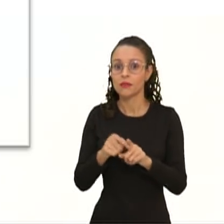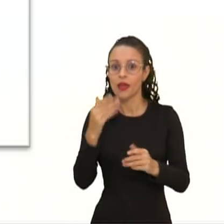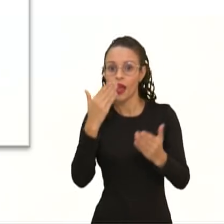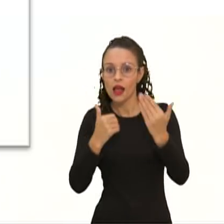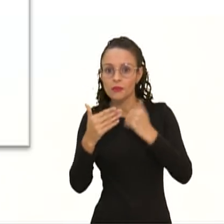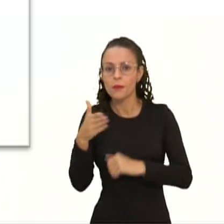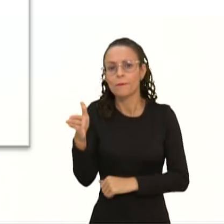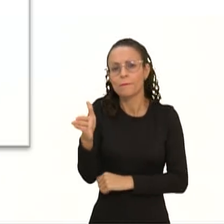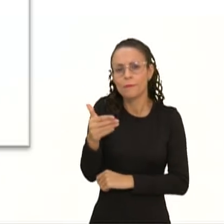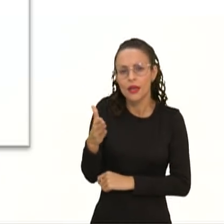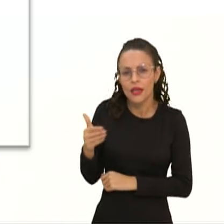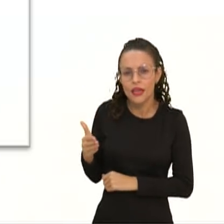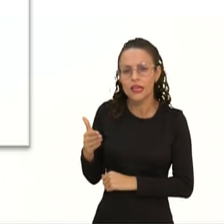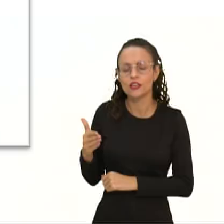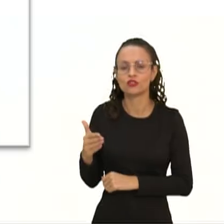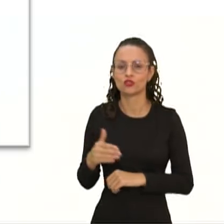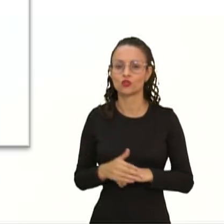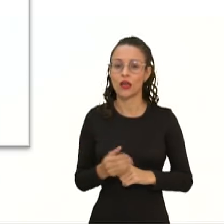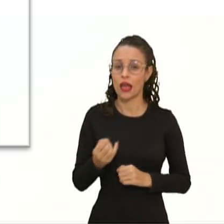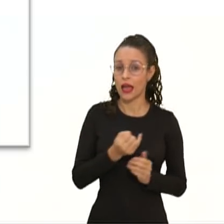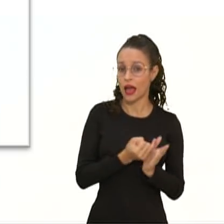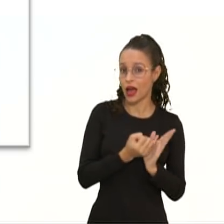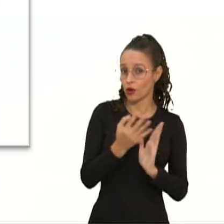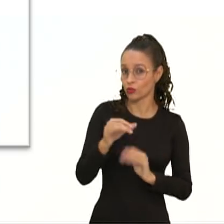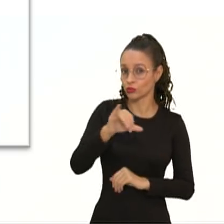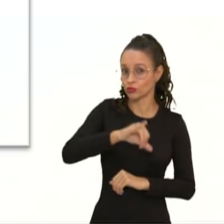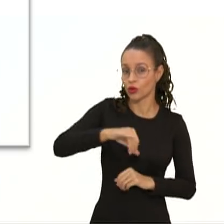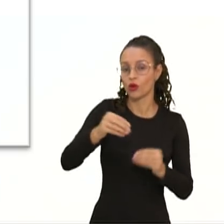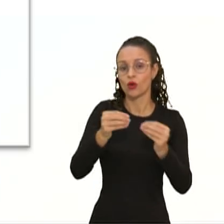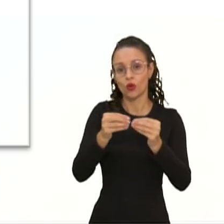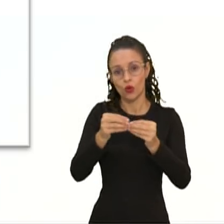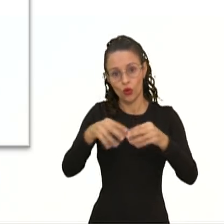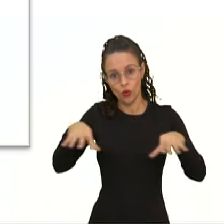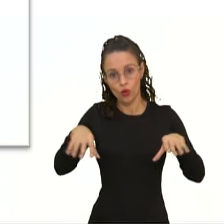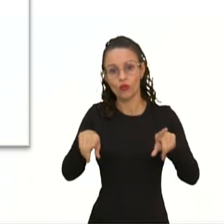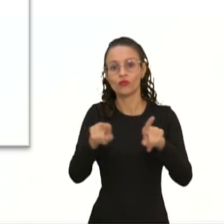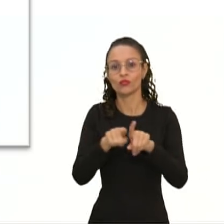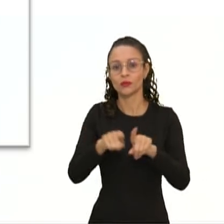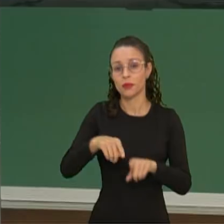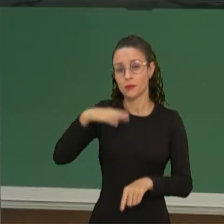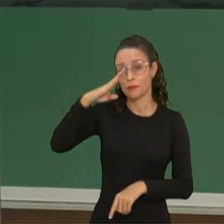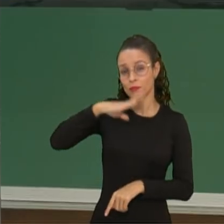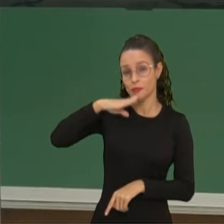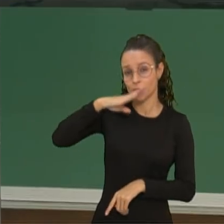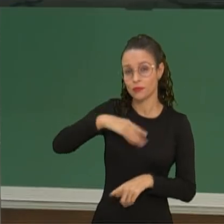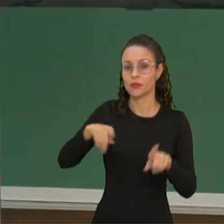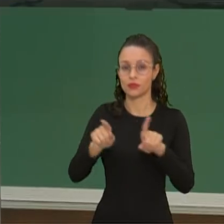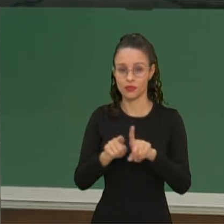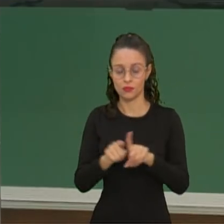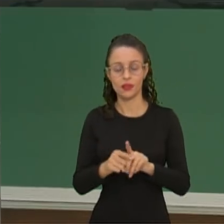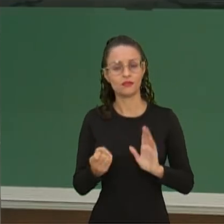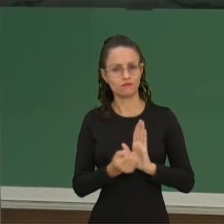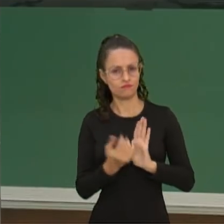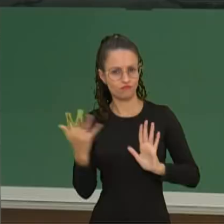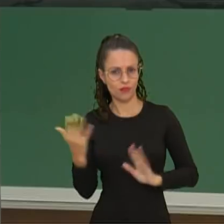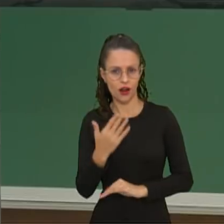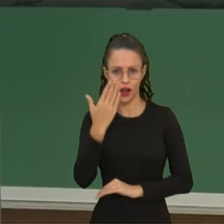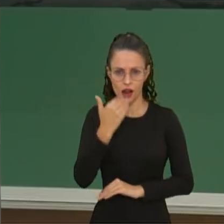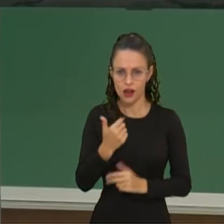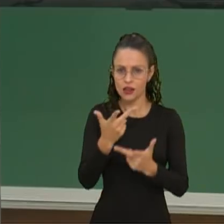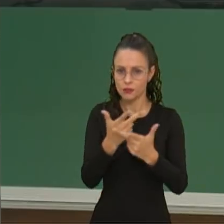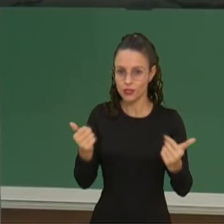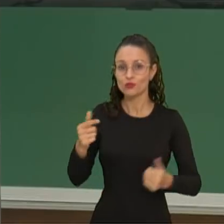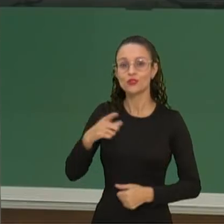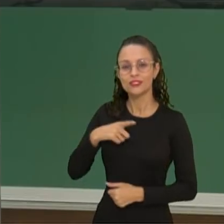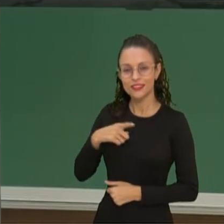Então, peixes, alguns óleos, no ovo também e na pimenta. Então, são vários alimentos que contêm o